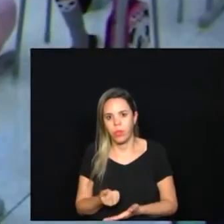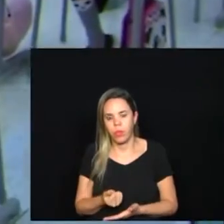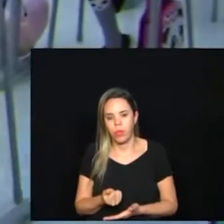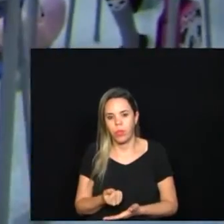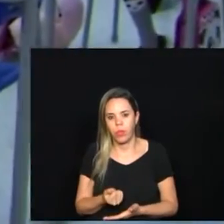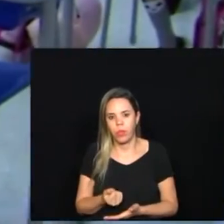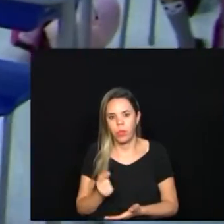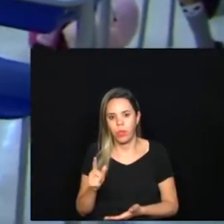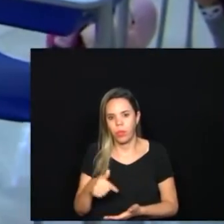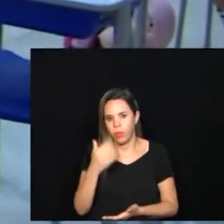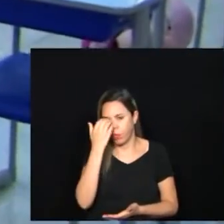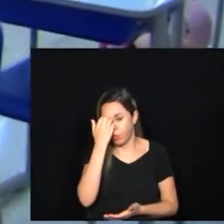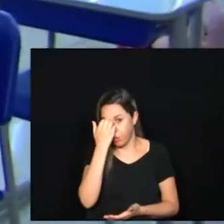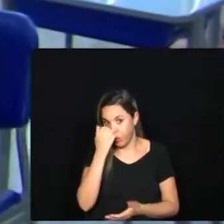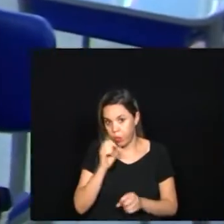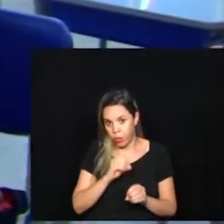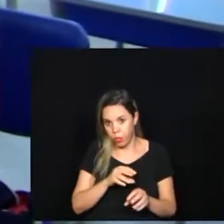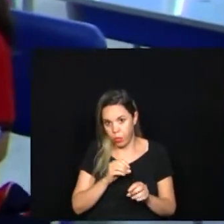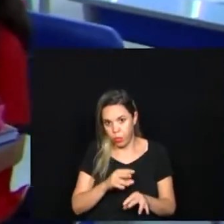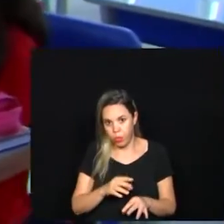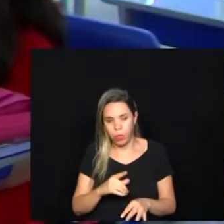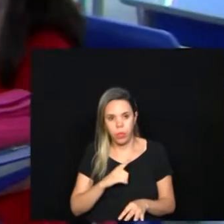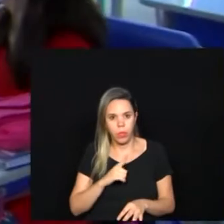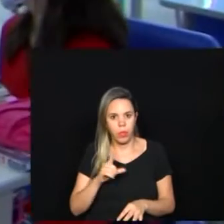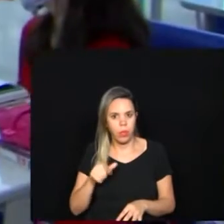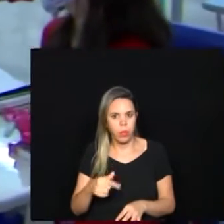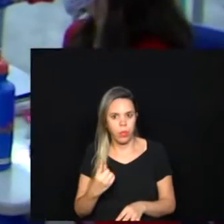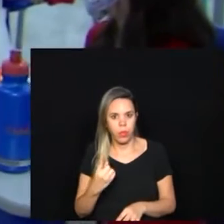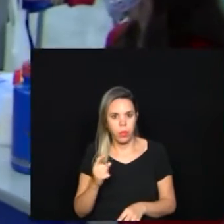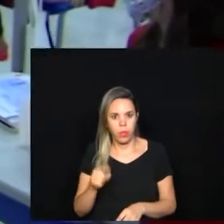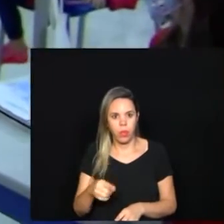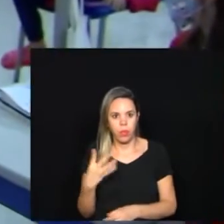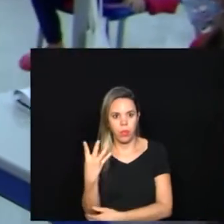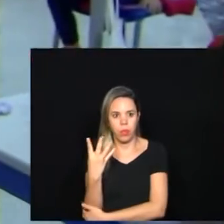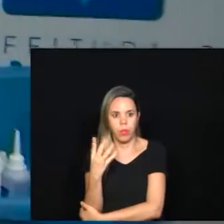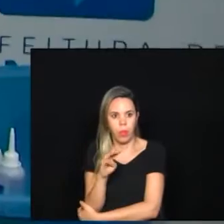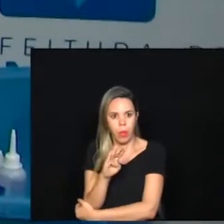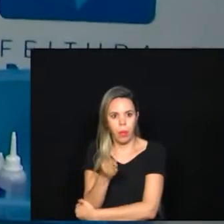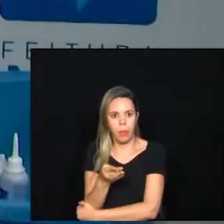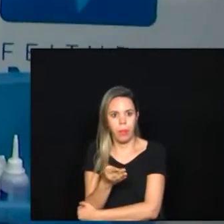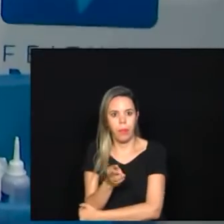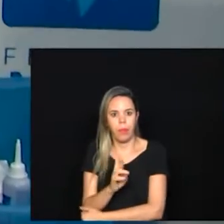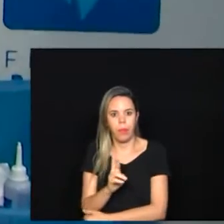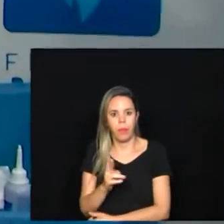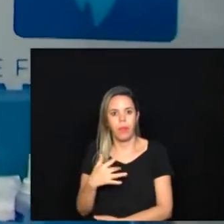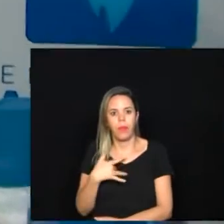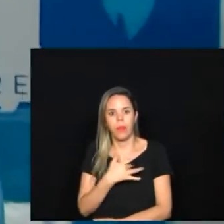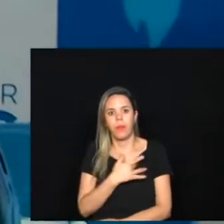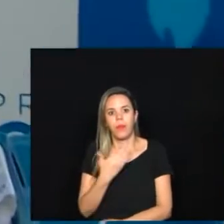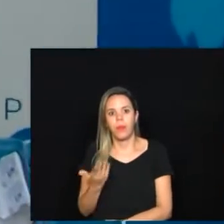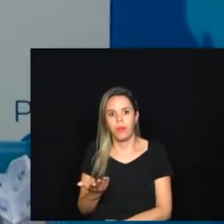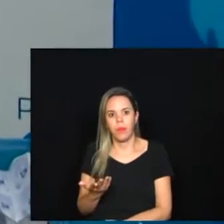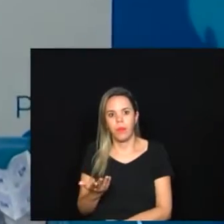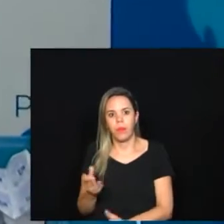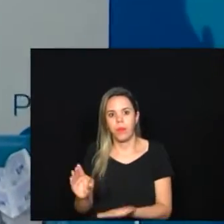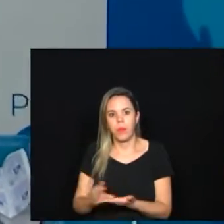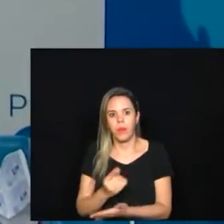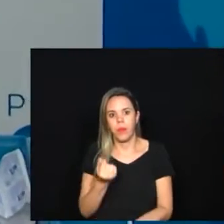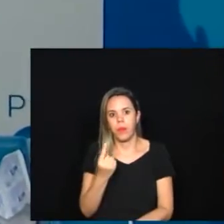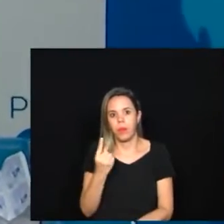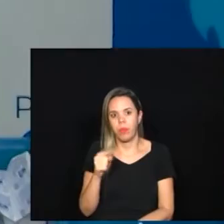previsão é de que para a educação seja de 1,4 bilhão. Já a saúde vai ficar